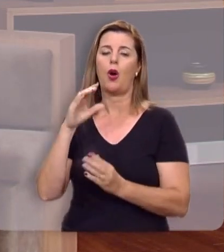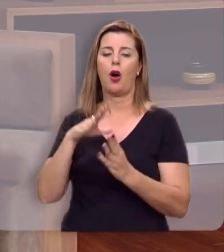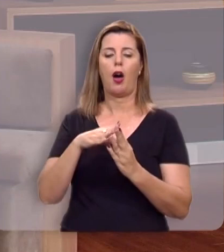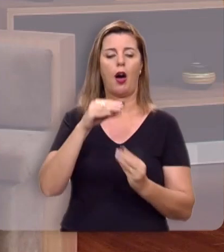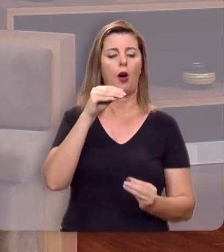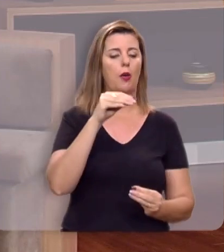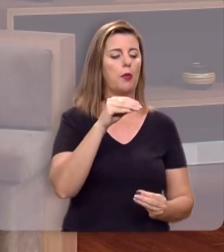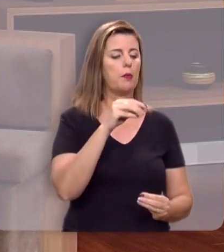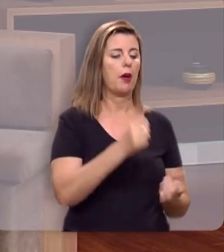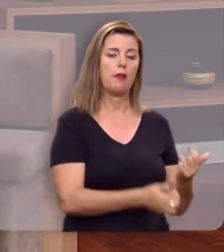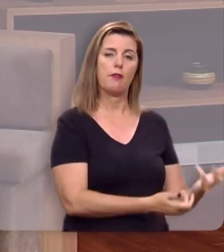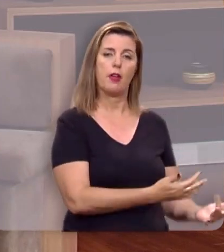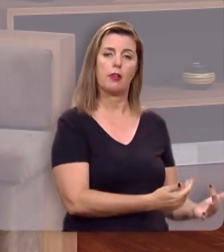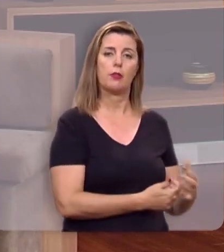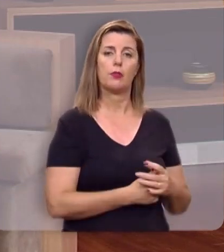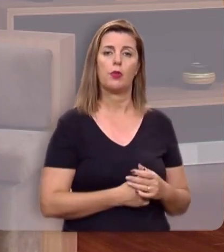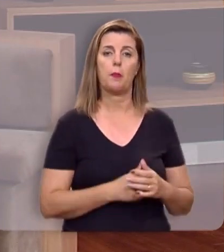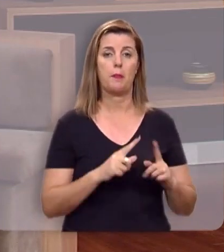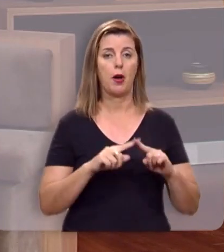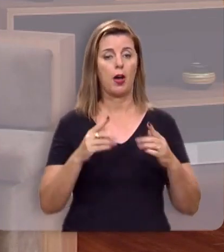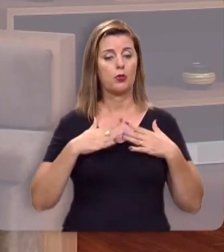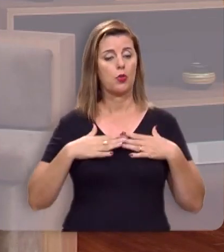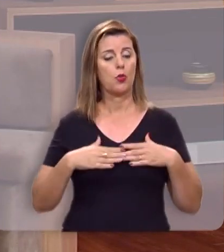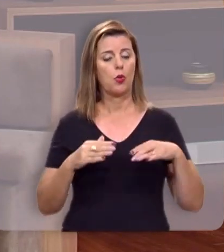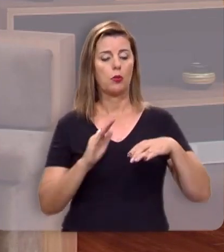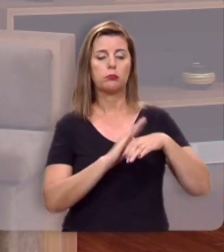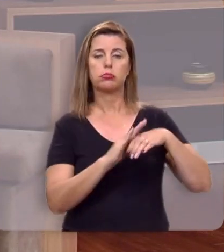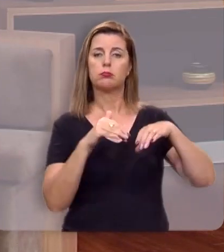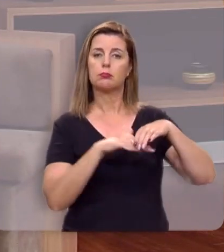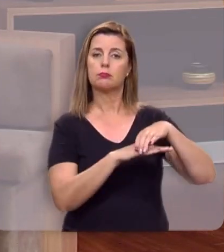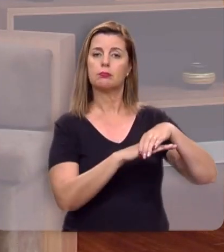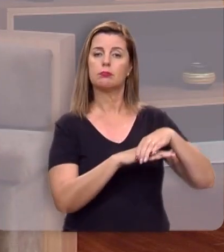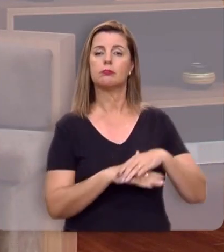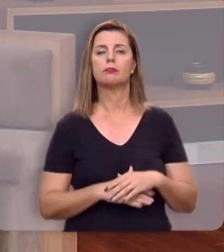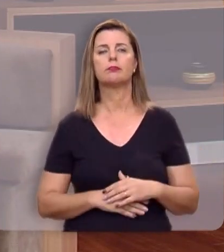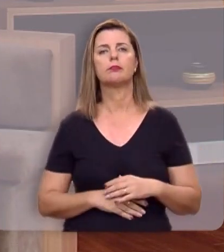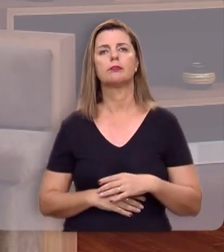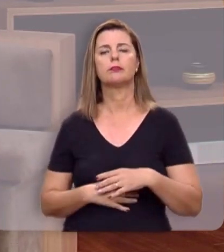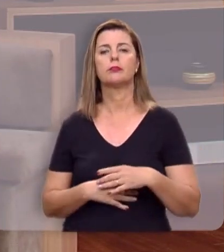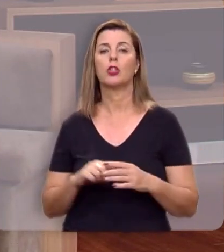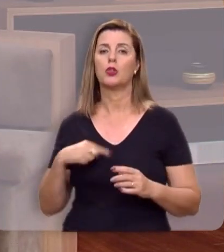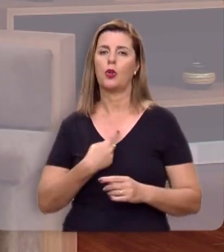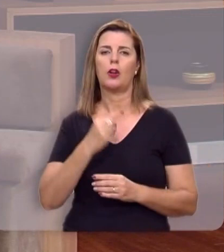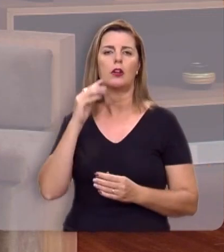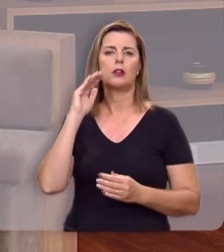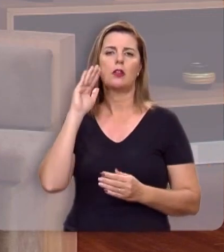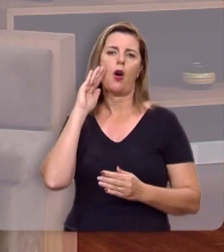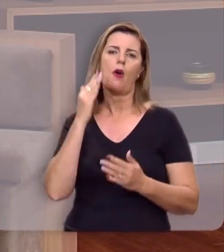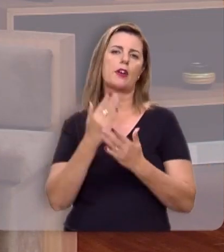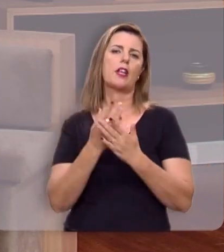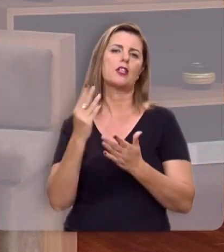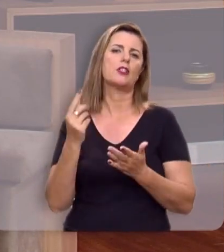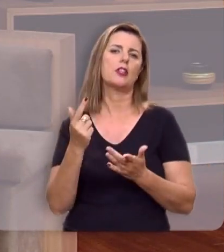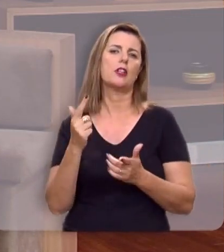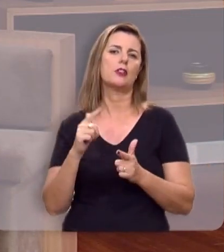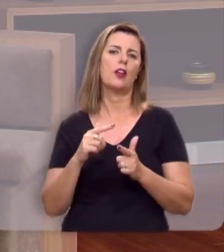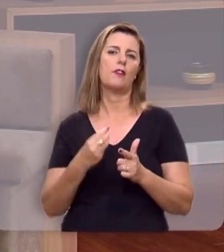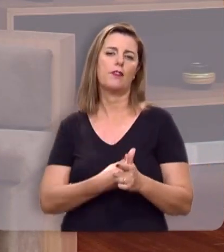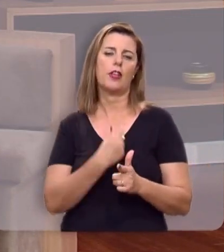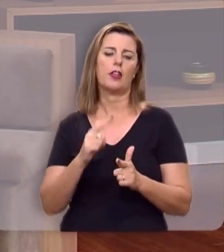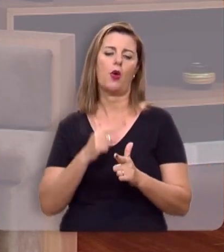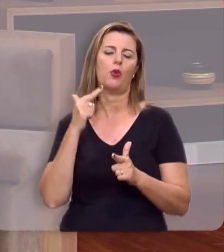está no inferno, mas o corpo está na sepultura. Nós não cremos em reencarnação, nós não cremos